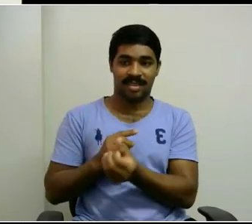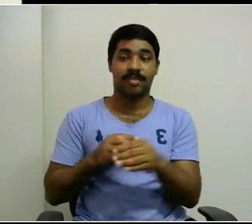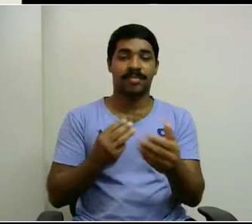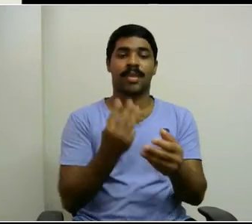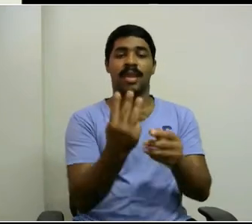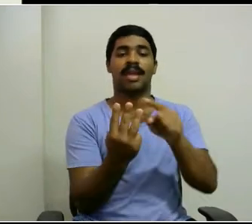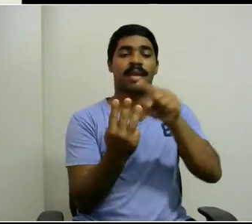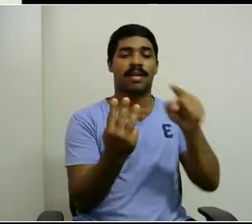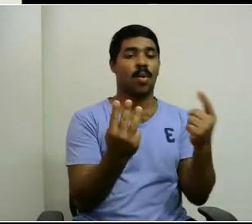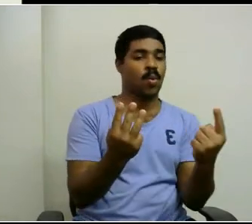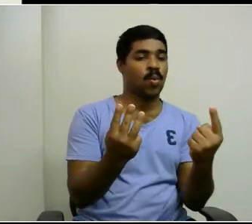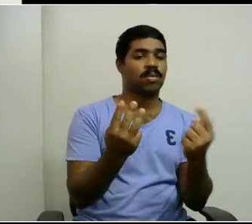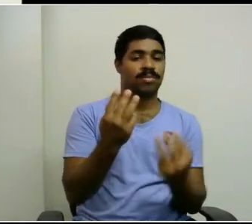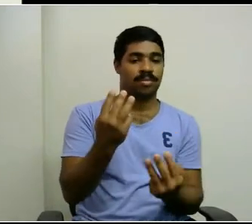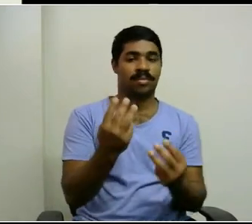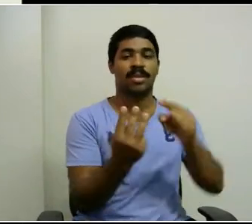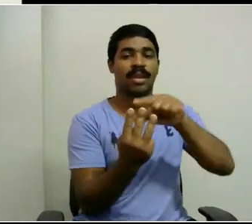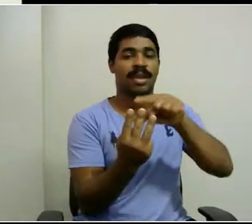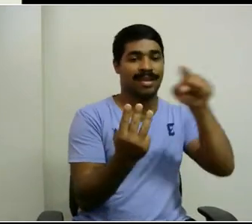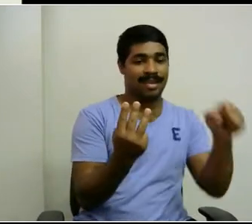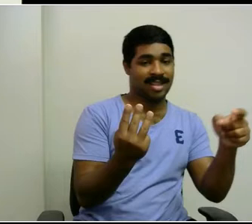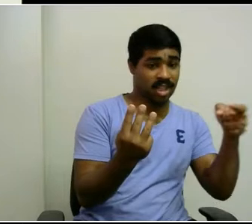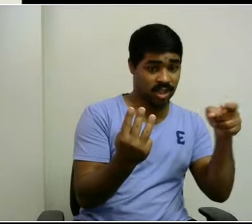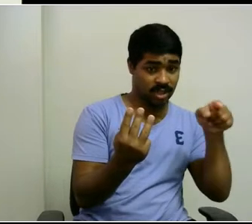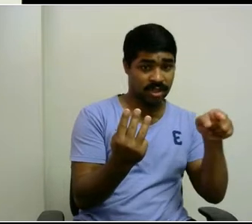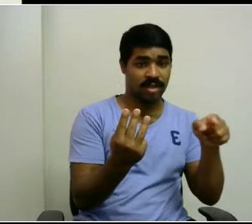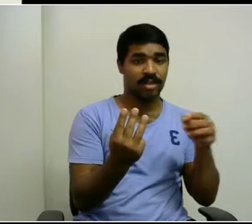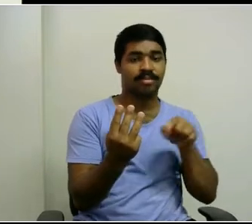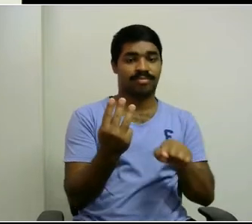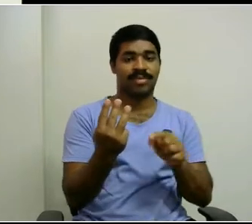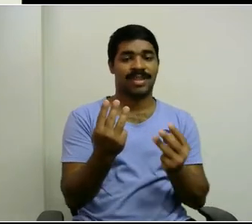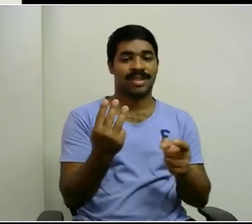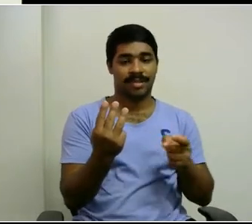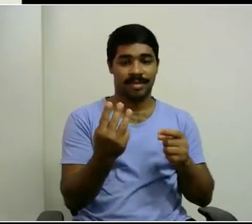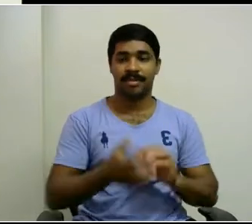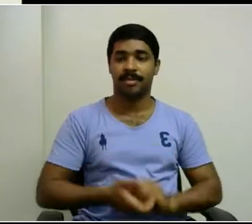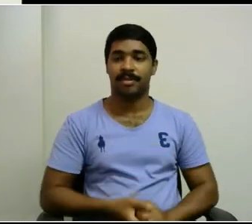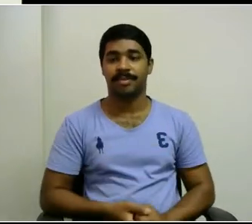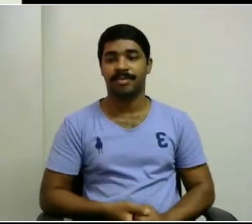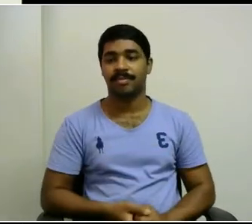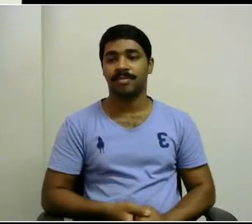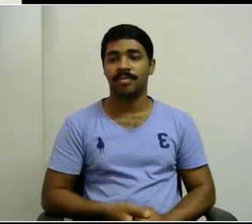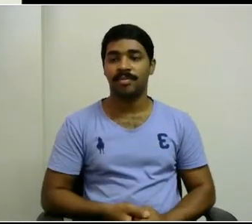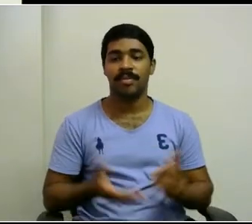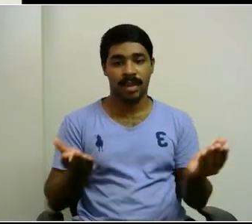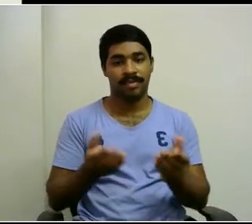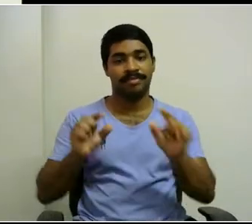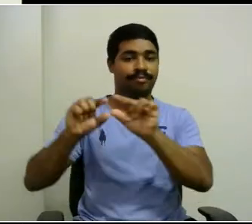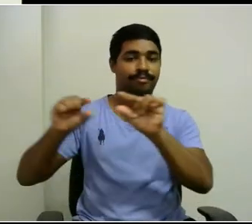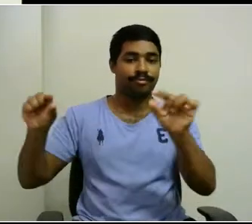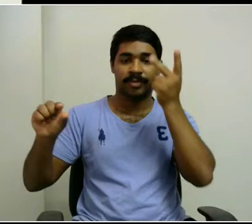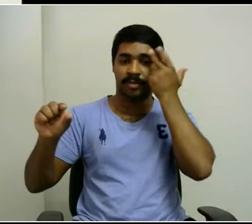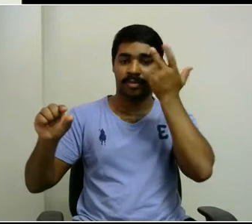3 vezes 1 é 3. 3 vezes menos x, menos 3. E agora ficou igual aos outros